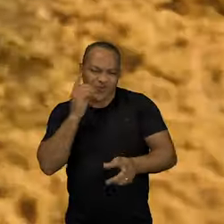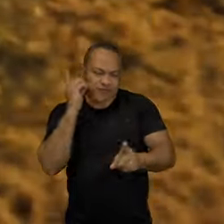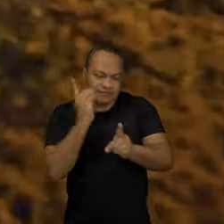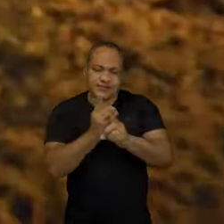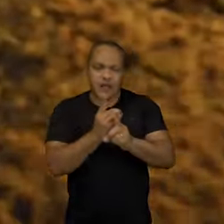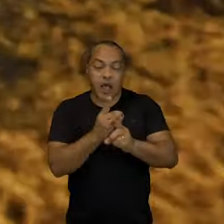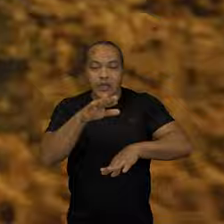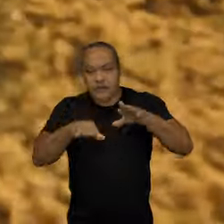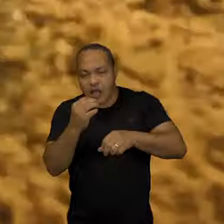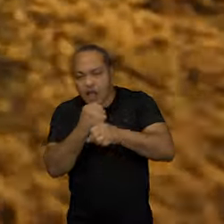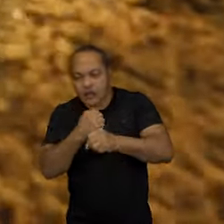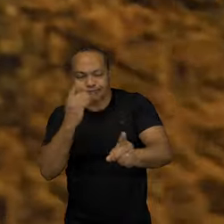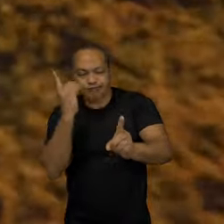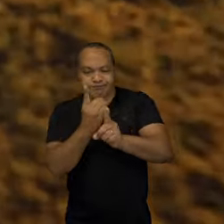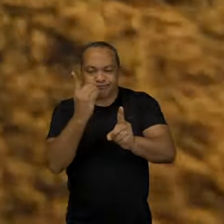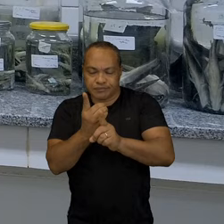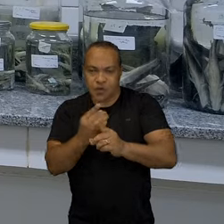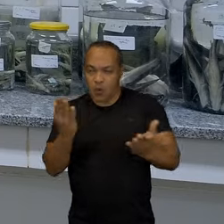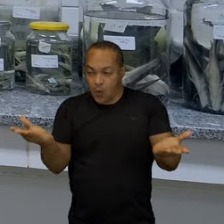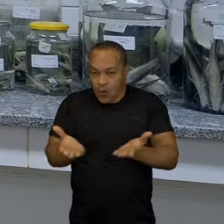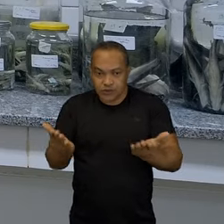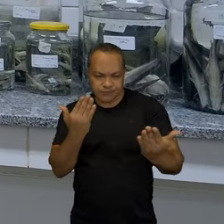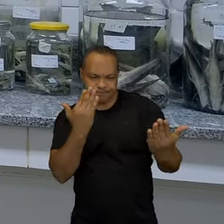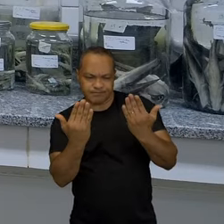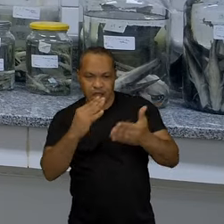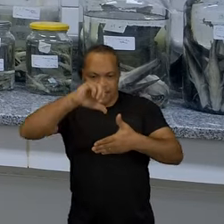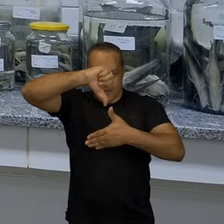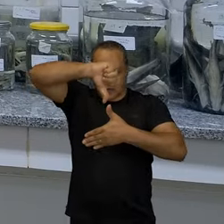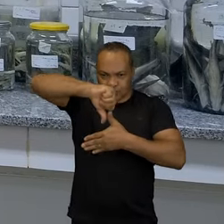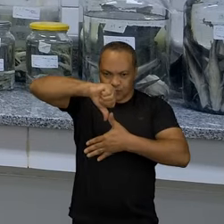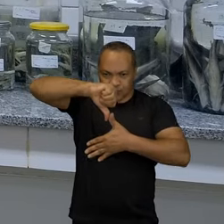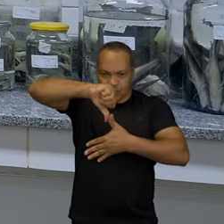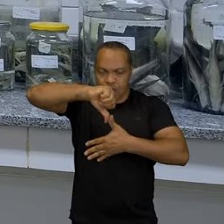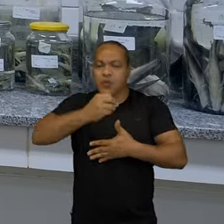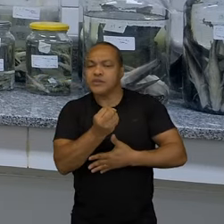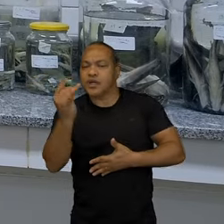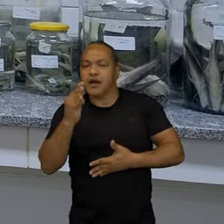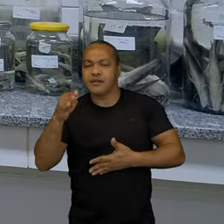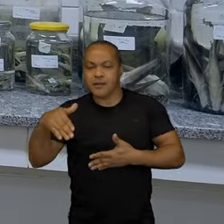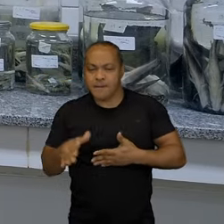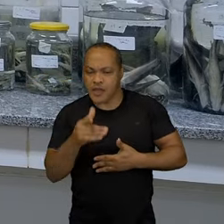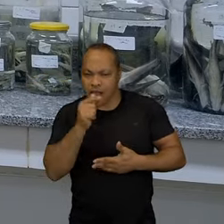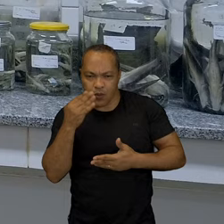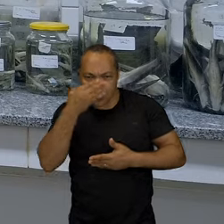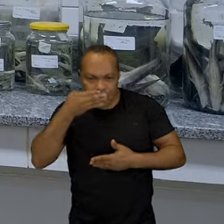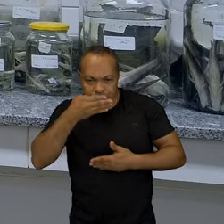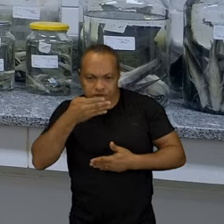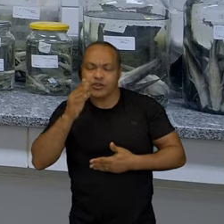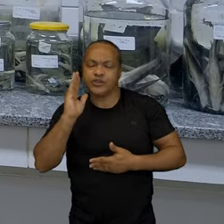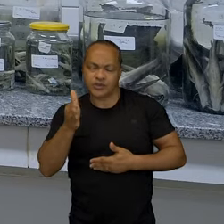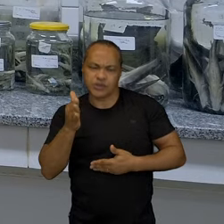descobertas todos os anos. Analisando a América do Sul em termos de número de espécies de peixes de água doce, já